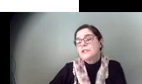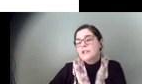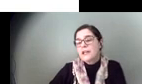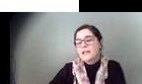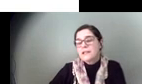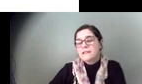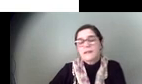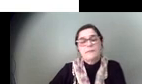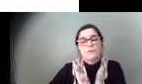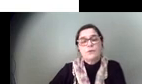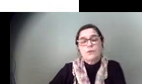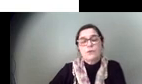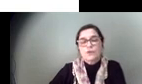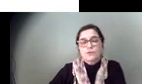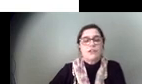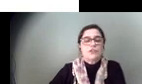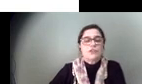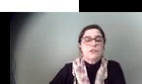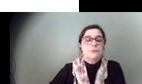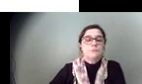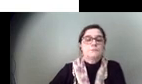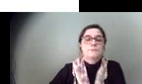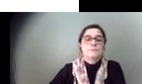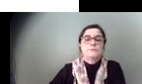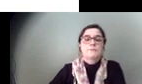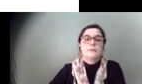o planejar, ele está no nosso dia a dia.